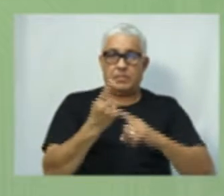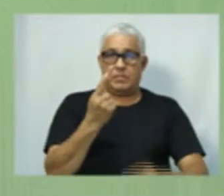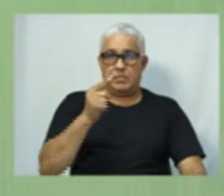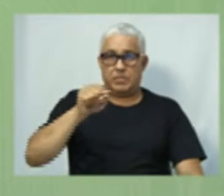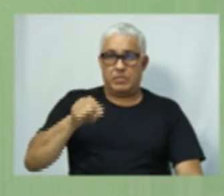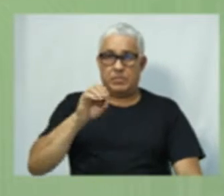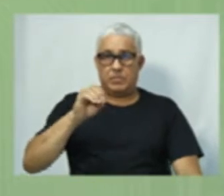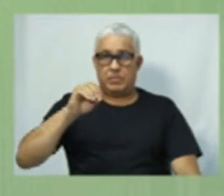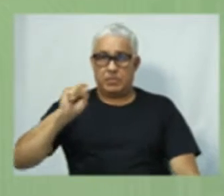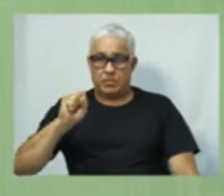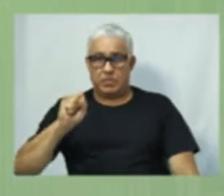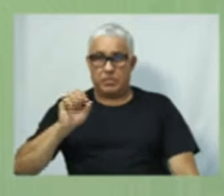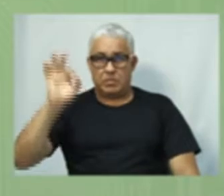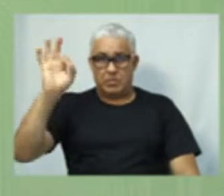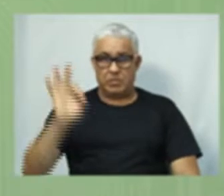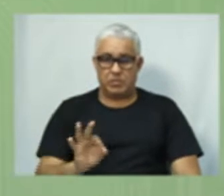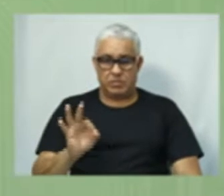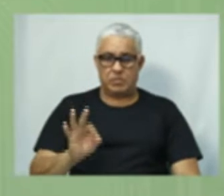mágico?